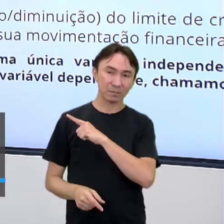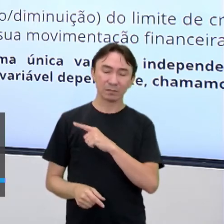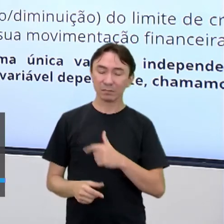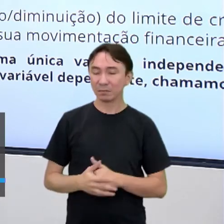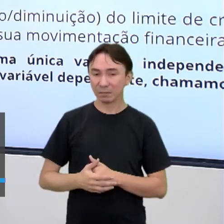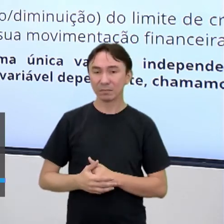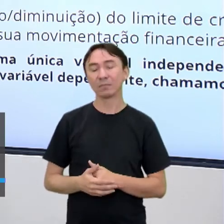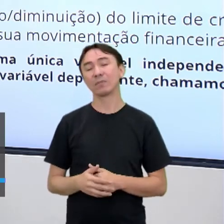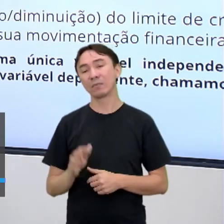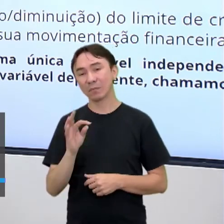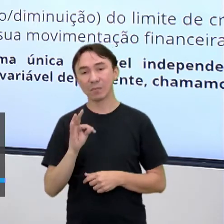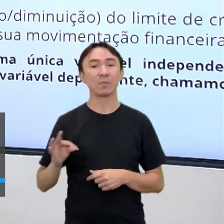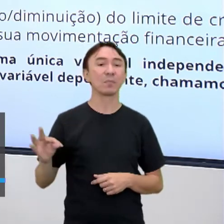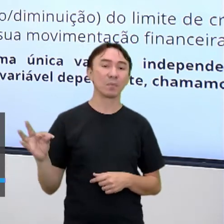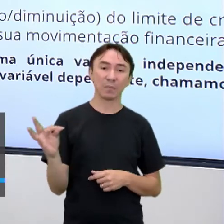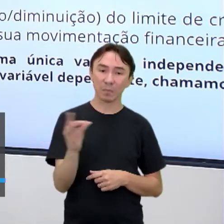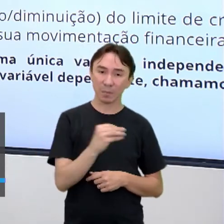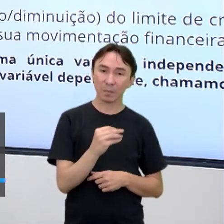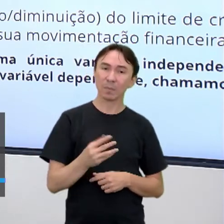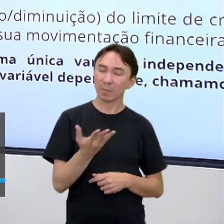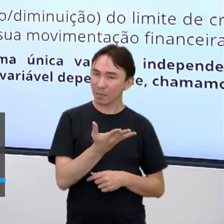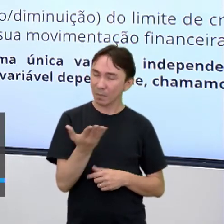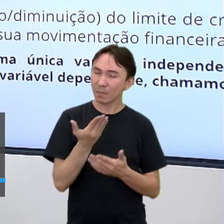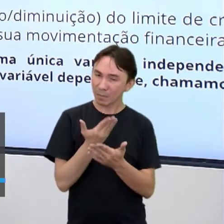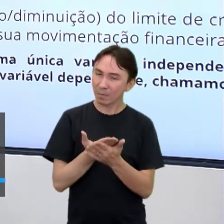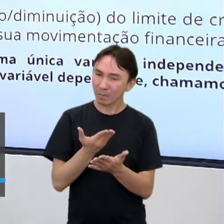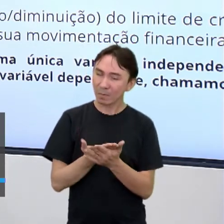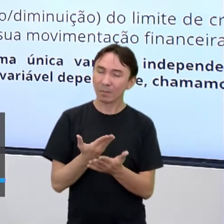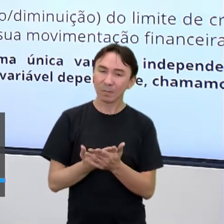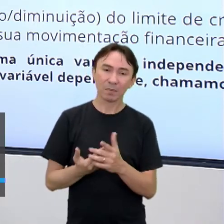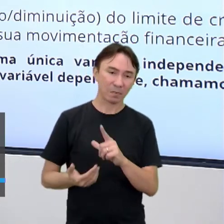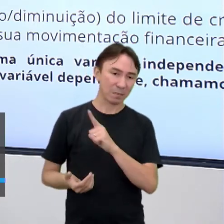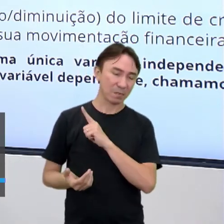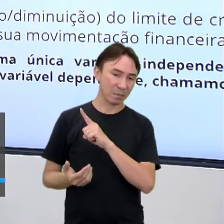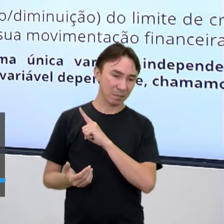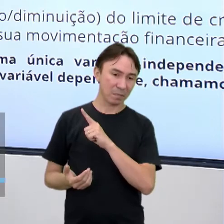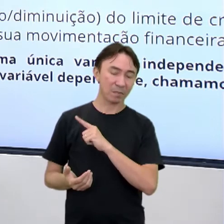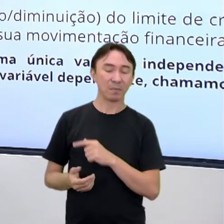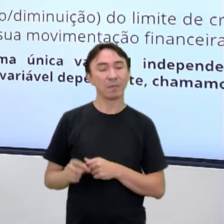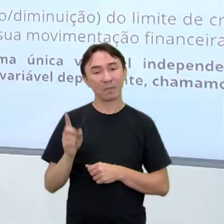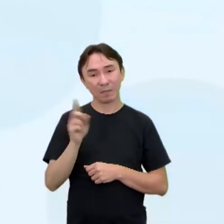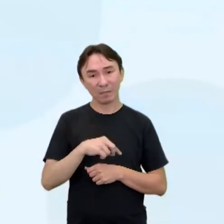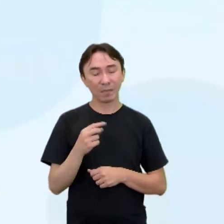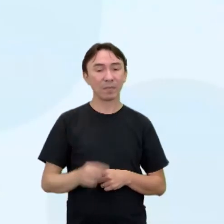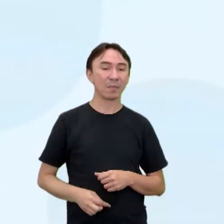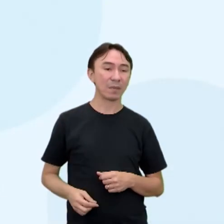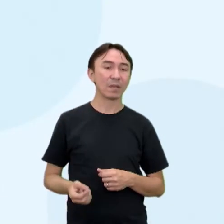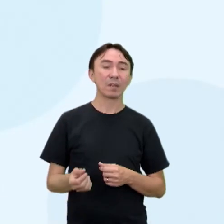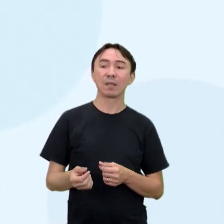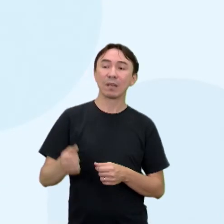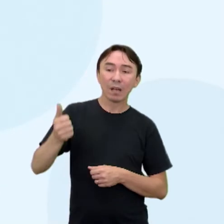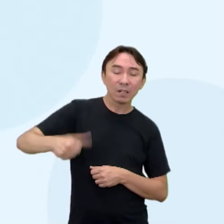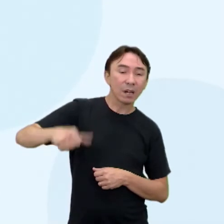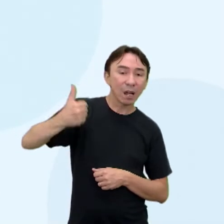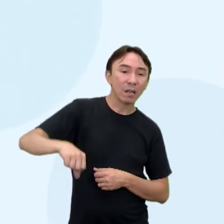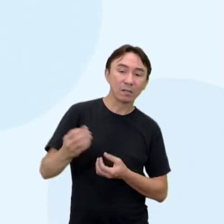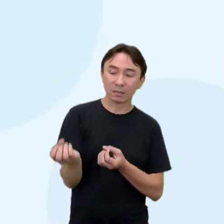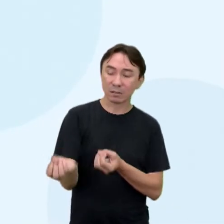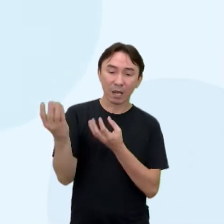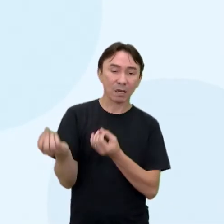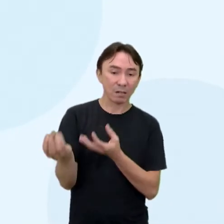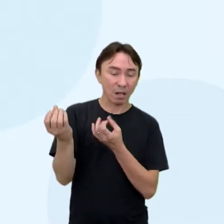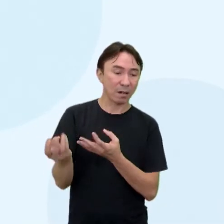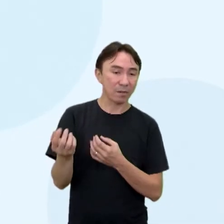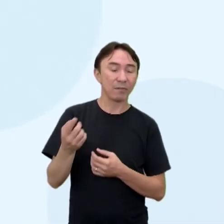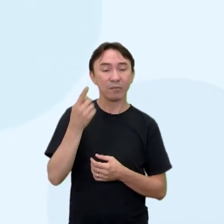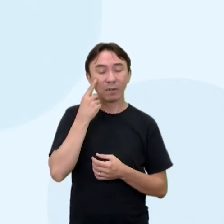e tudo isso você acaba vendo. Tudo bem? Então é um método de análise de dados, né? A regressão linear simples, que indica qual será o comportamento